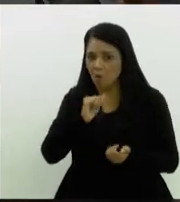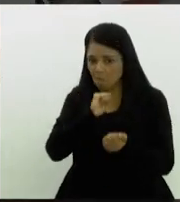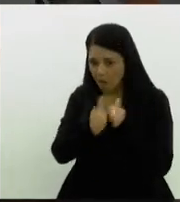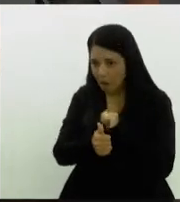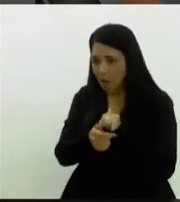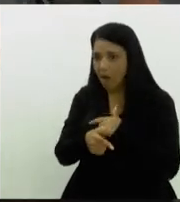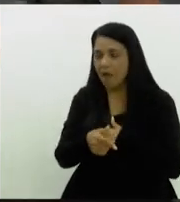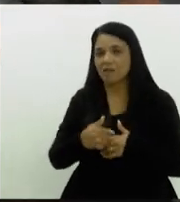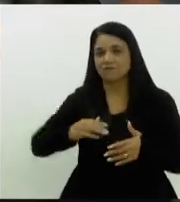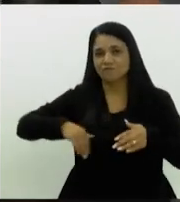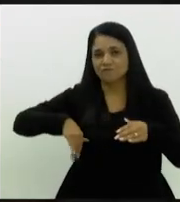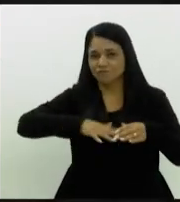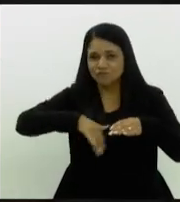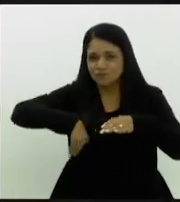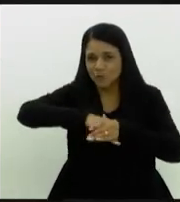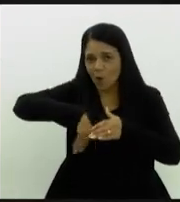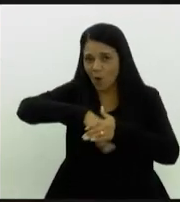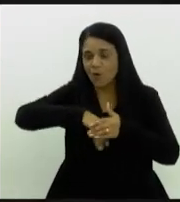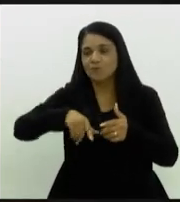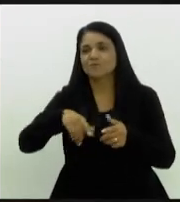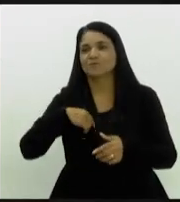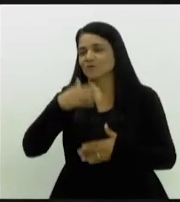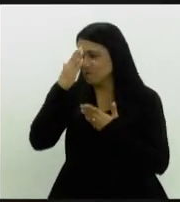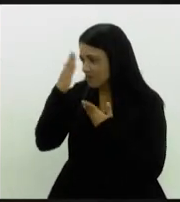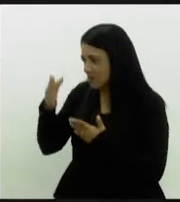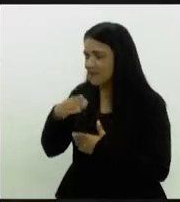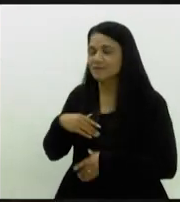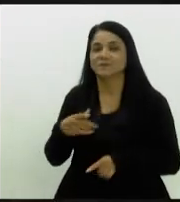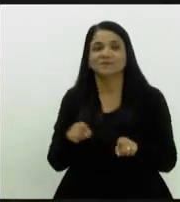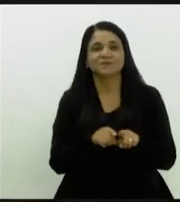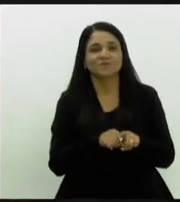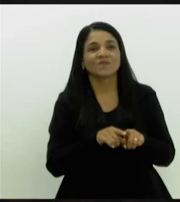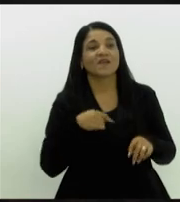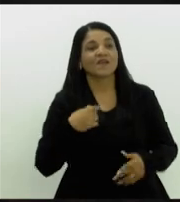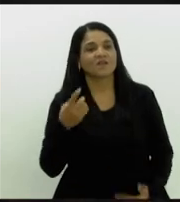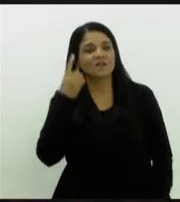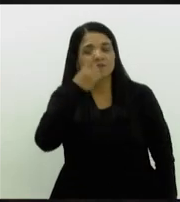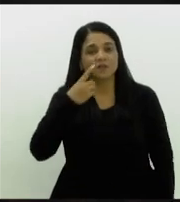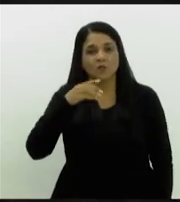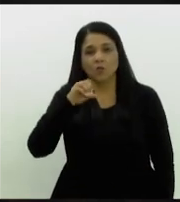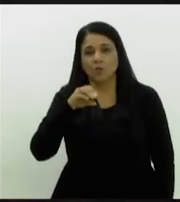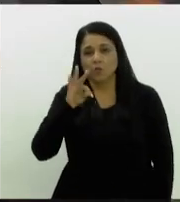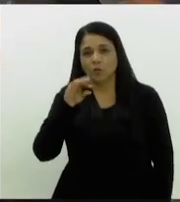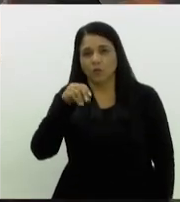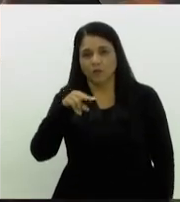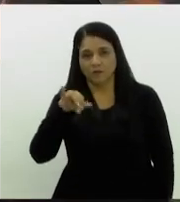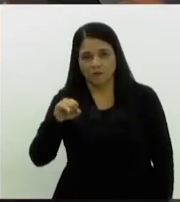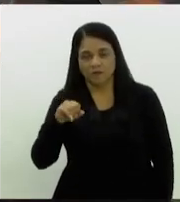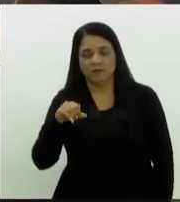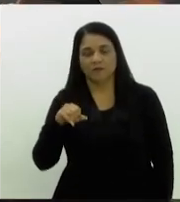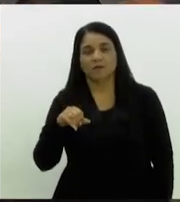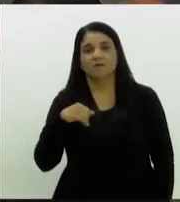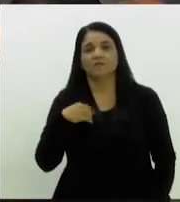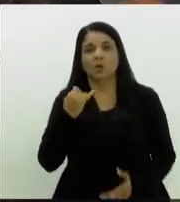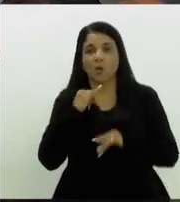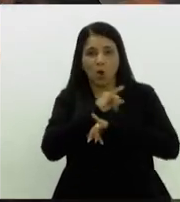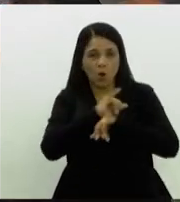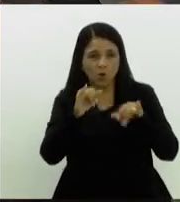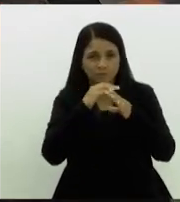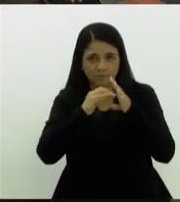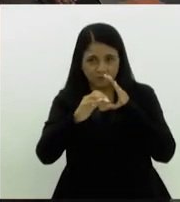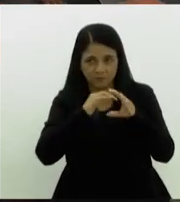Átila. Deputado Ottoni de Paula Pai. Presidente, só para fazer uma